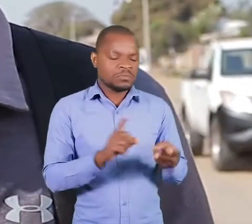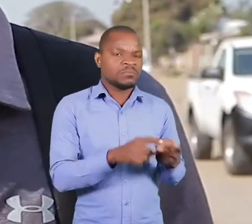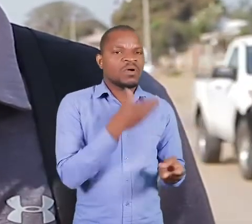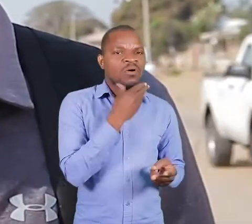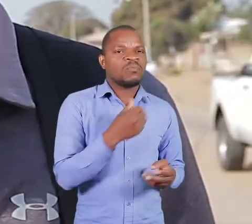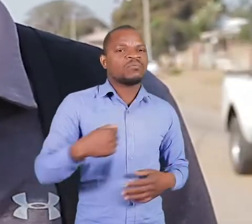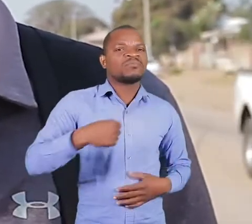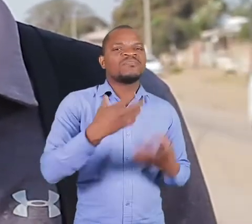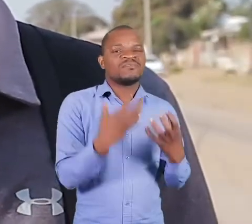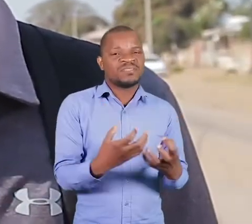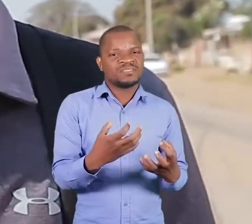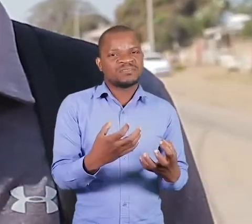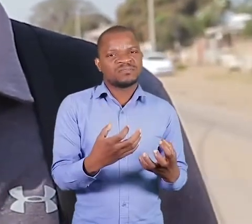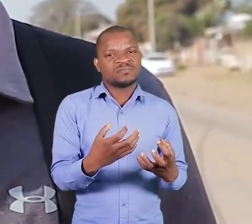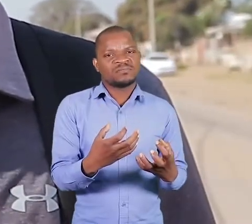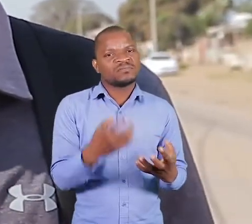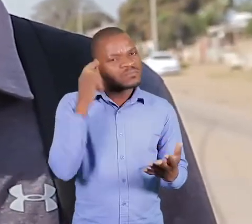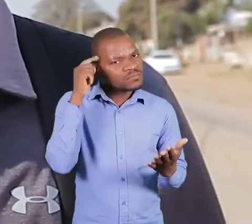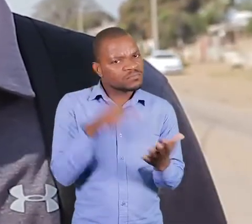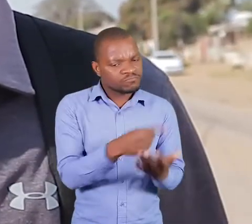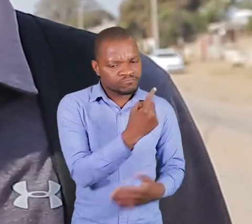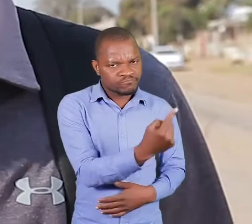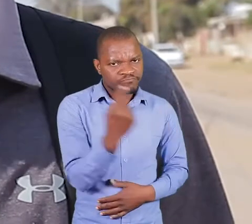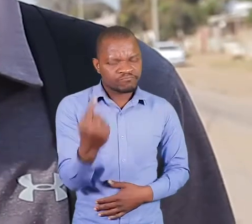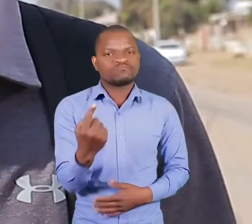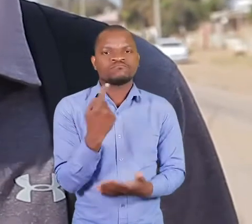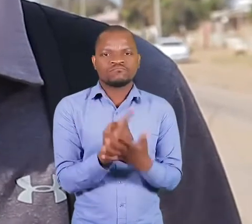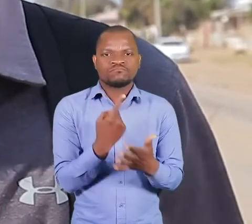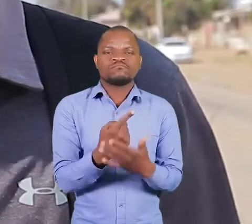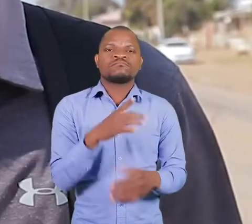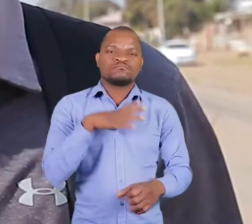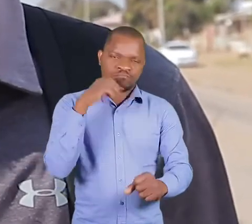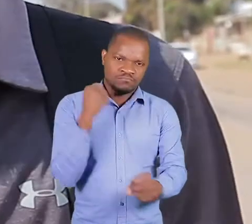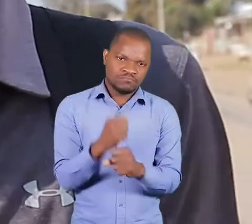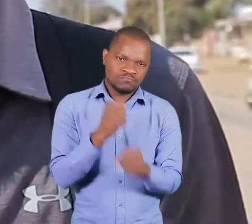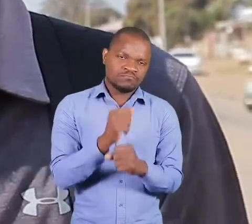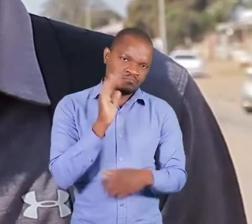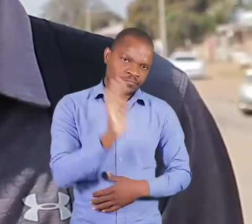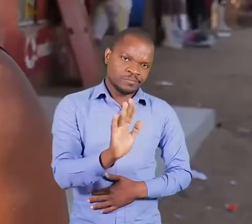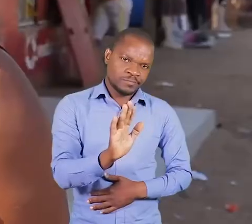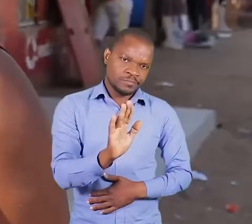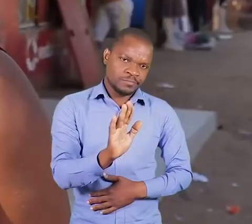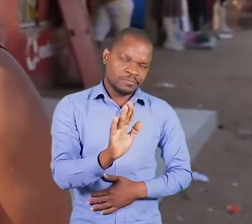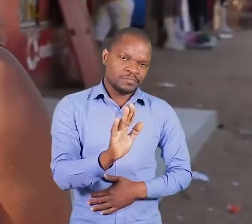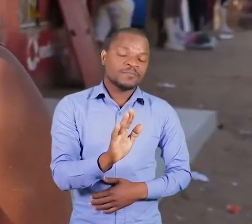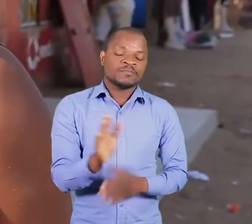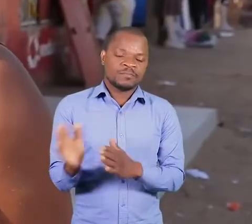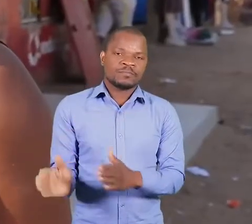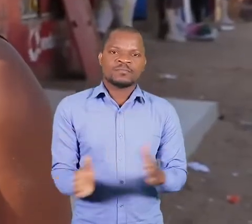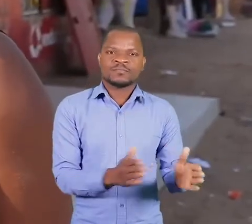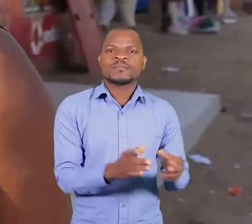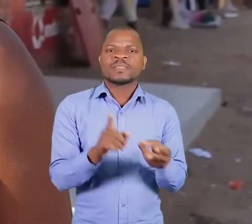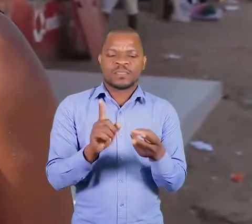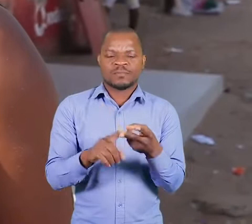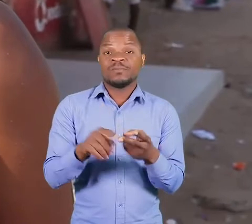mais por aí, cada um tem o seu trabalho para poder manter o seu consumo próprio, então é um ganho. Em termos de